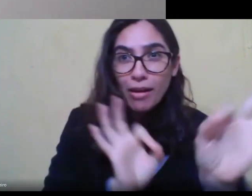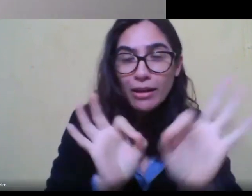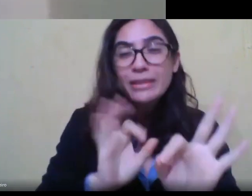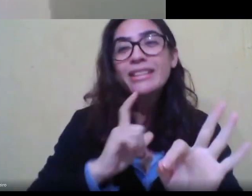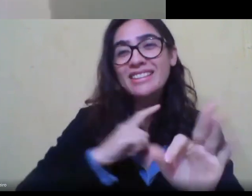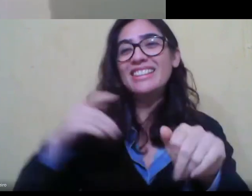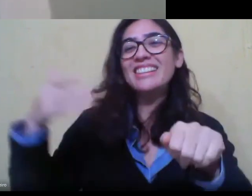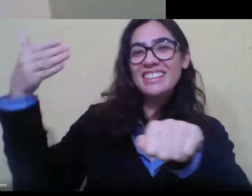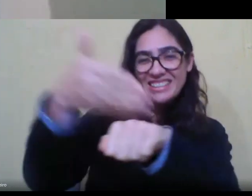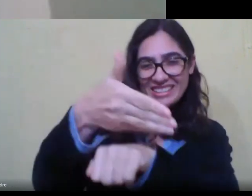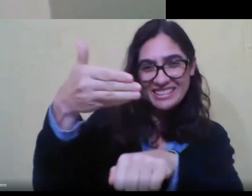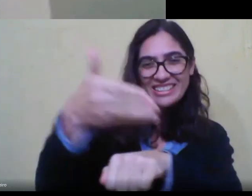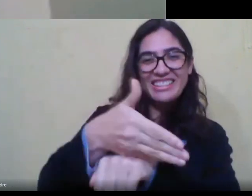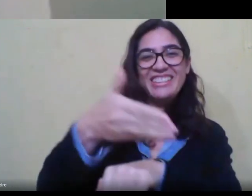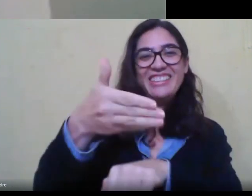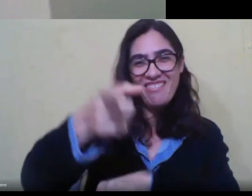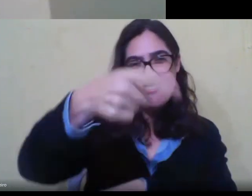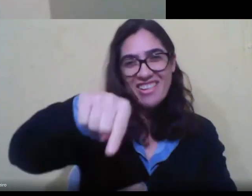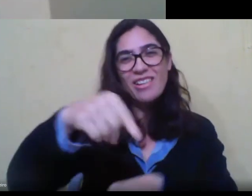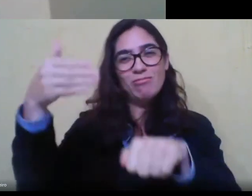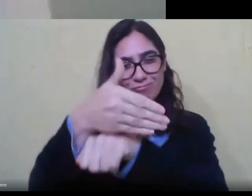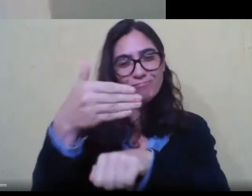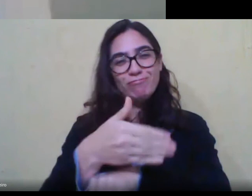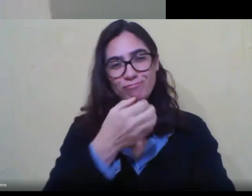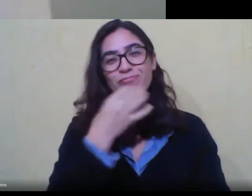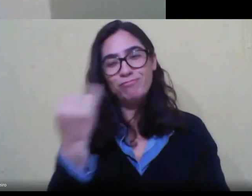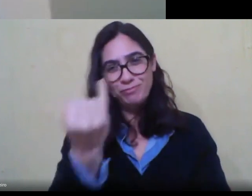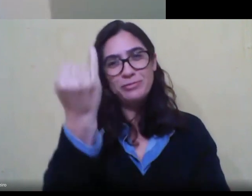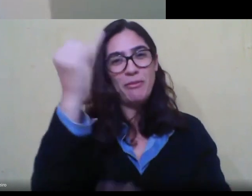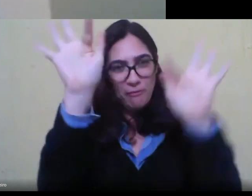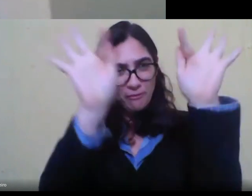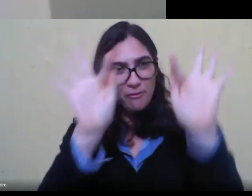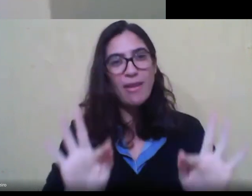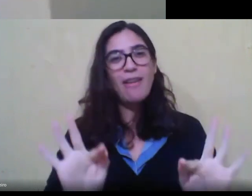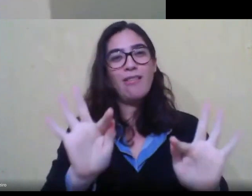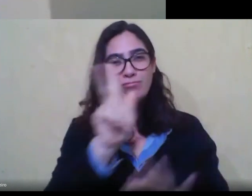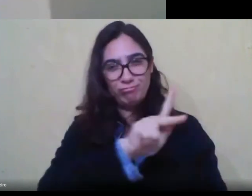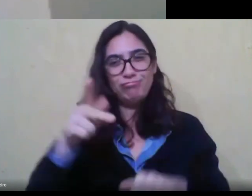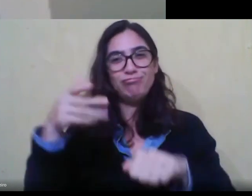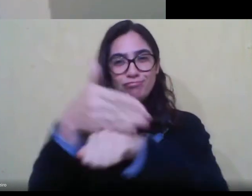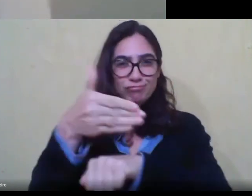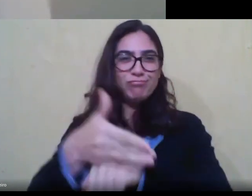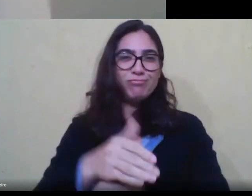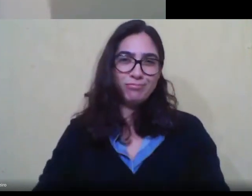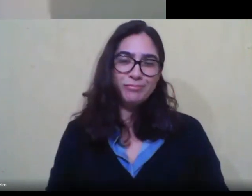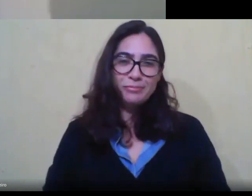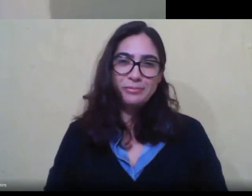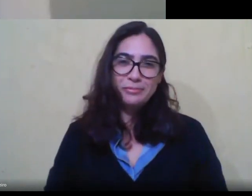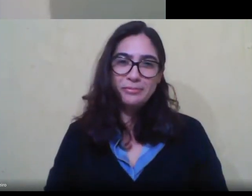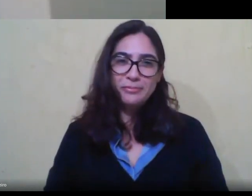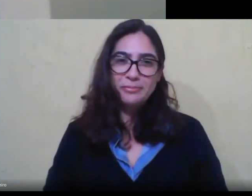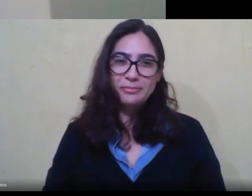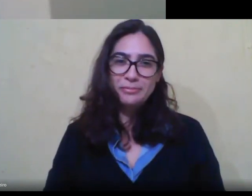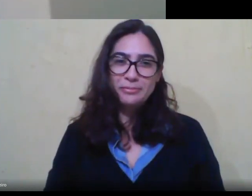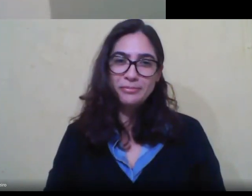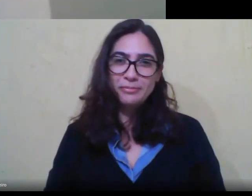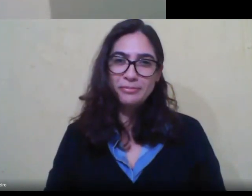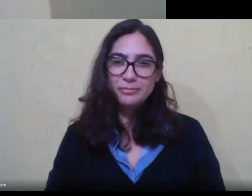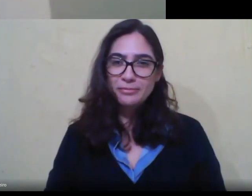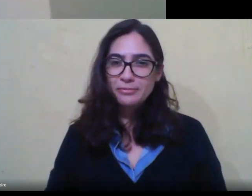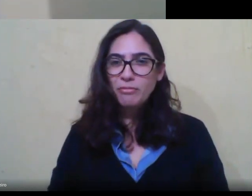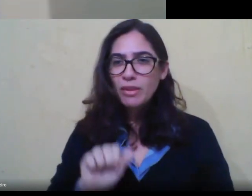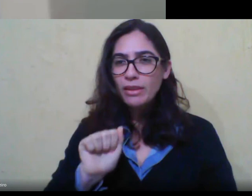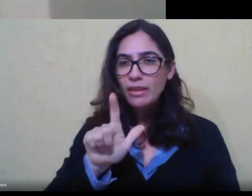É, realmente, ontem quando nós falávamos sobre o nosso público, a gente ficou na dúvida, né? Abrimos outra sala, não abrimos,